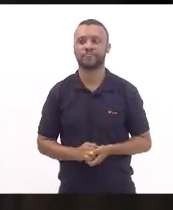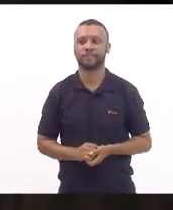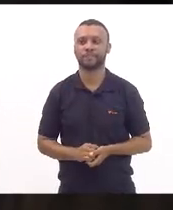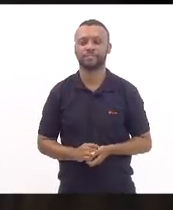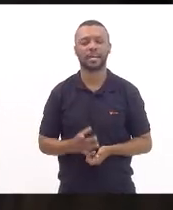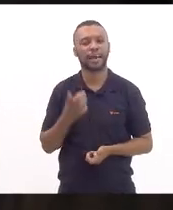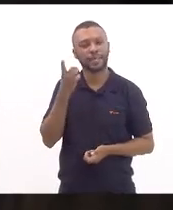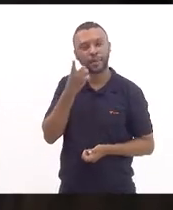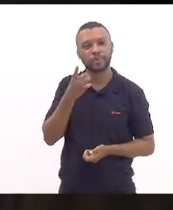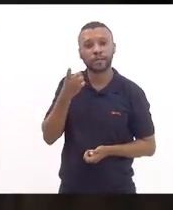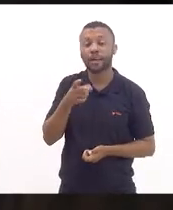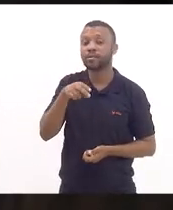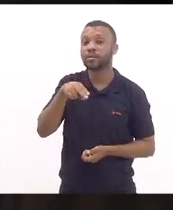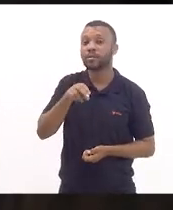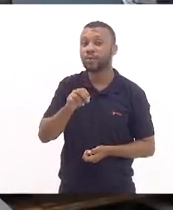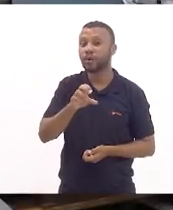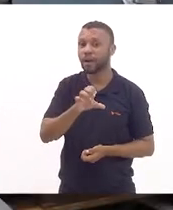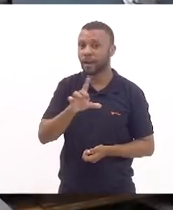deputado Noel de Carvalho.